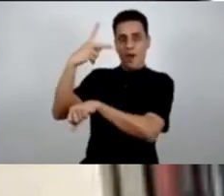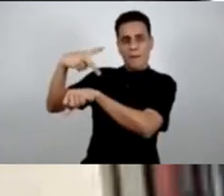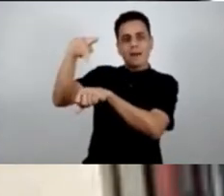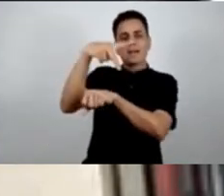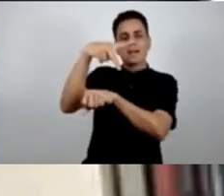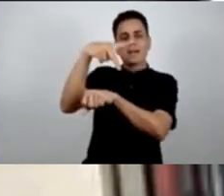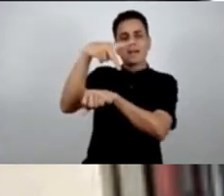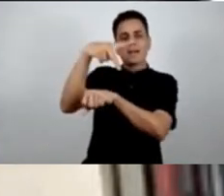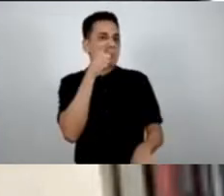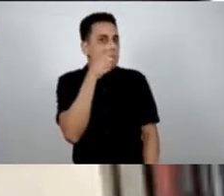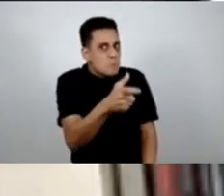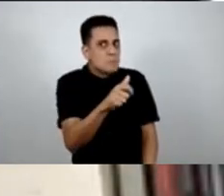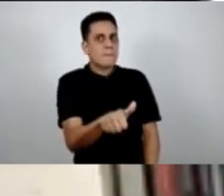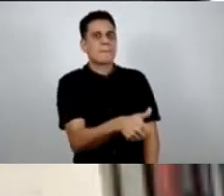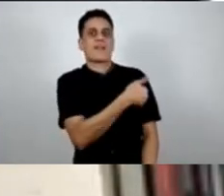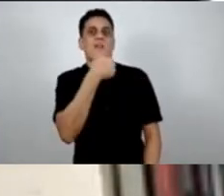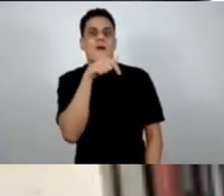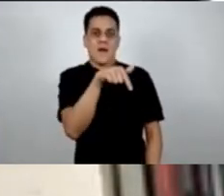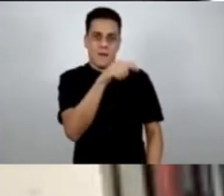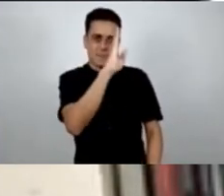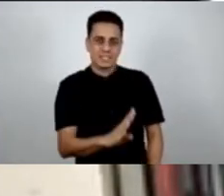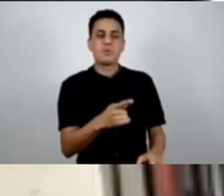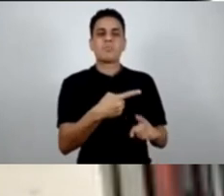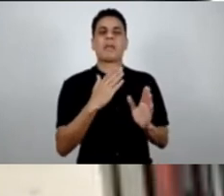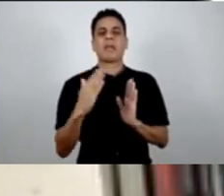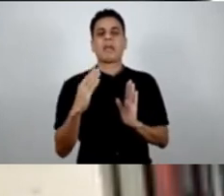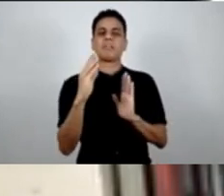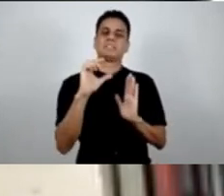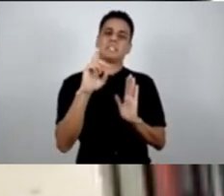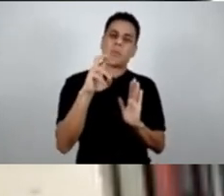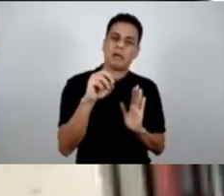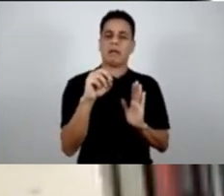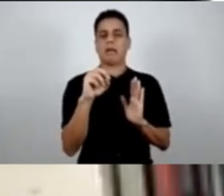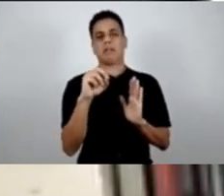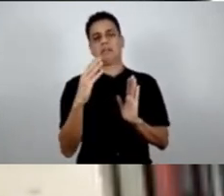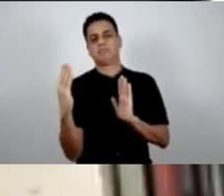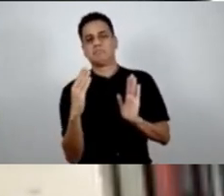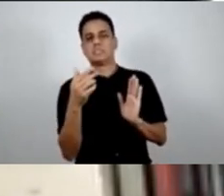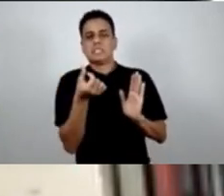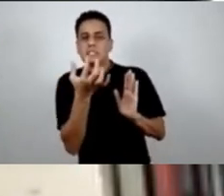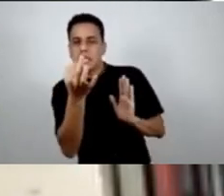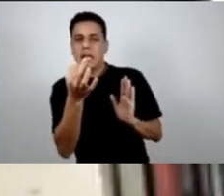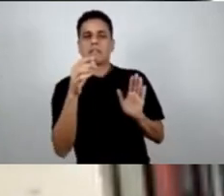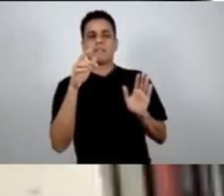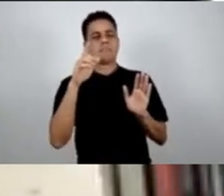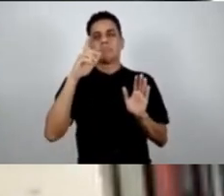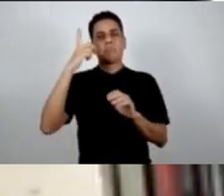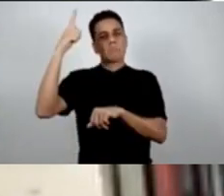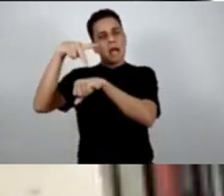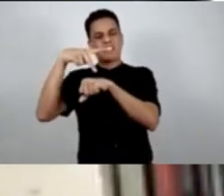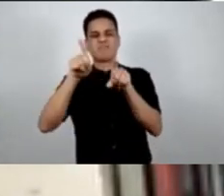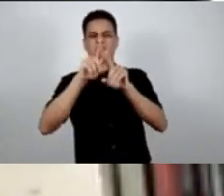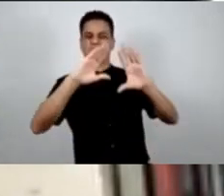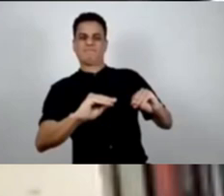com relação ao Brasil, que tinha sido largado lá no final dos anos 50, início dos anos 60, não é? O Brasil ganhou o prêmio